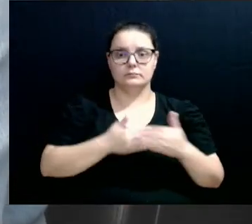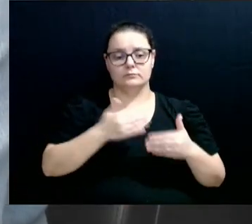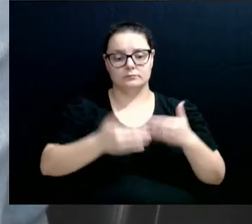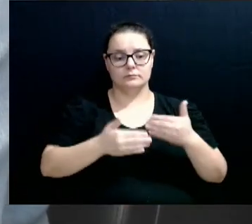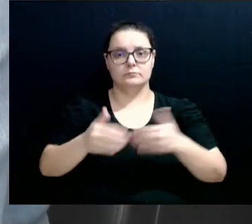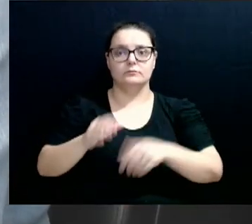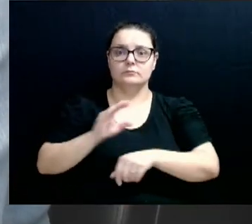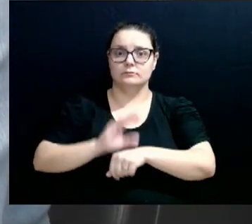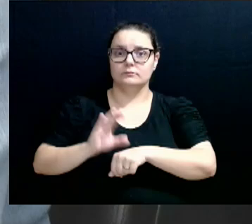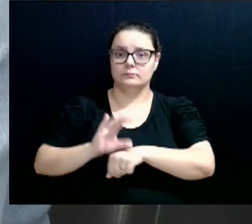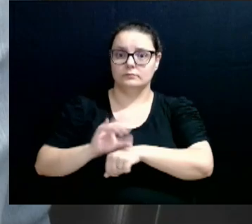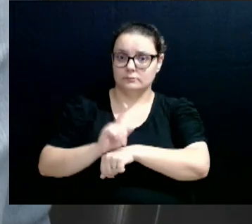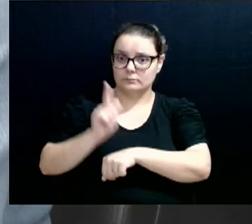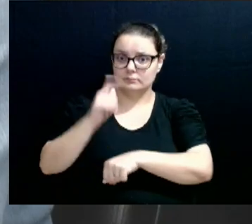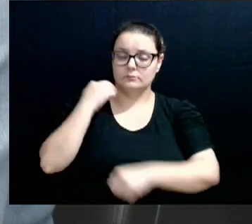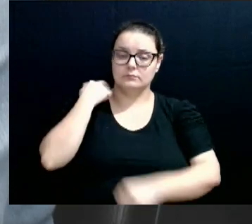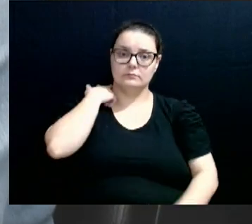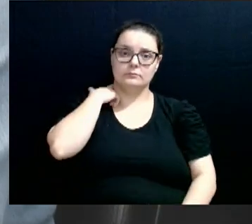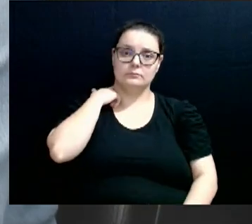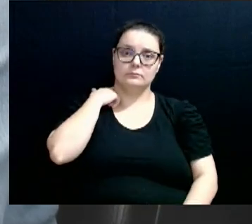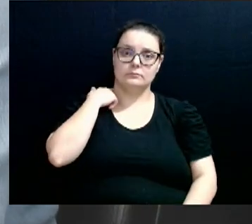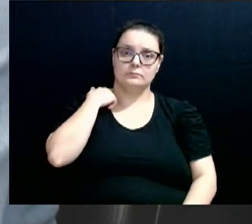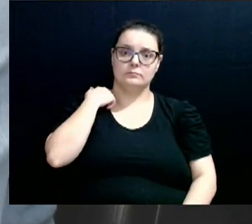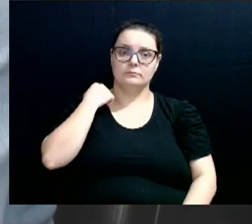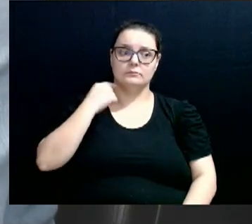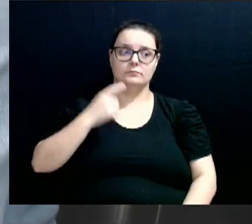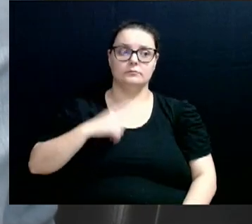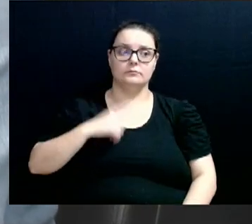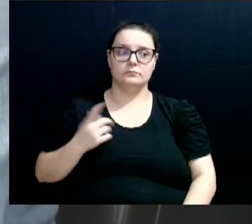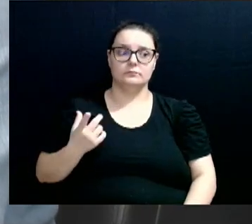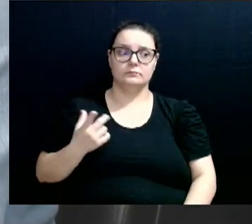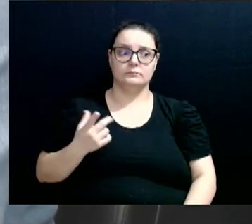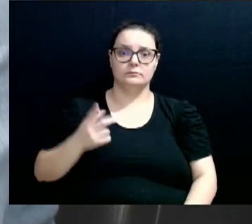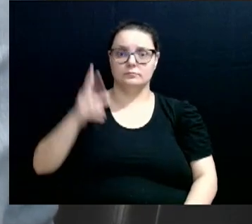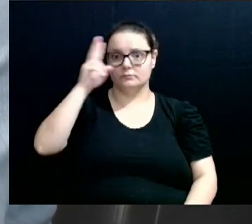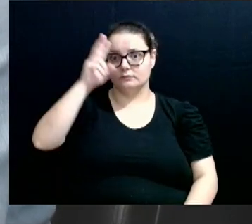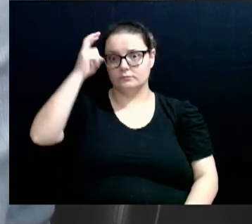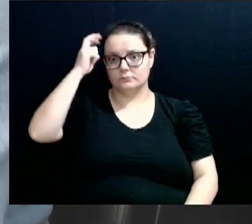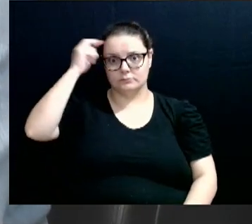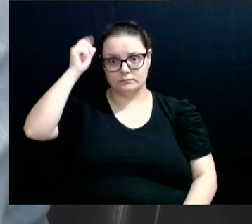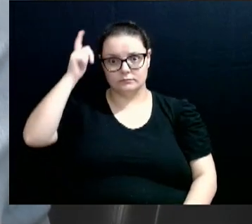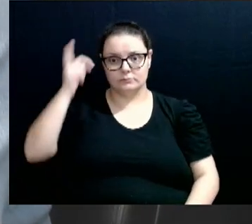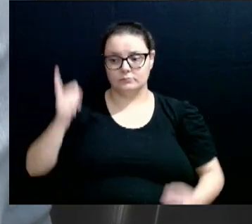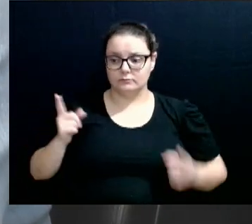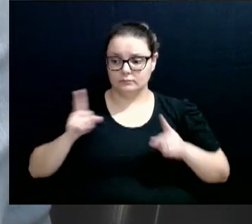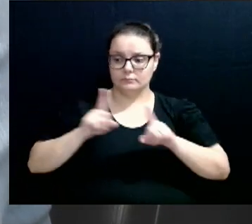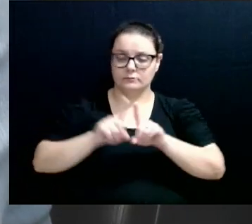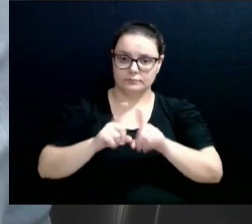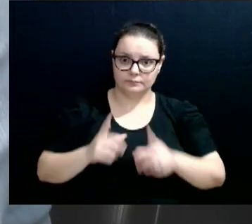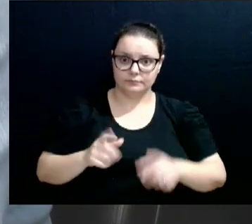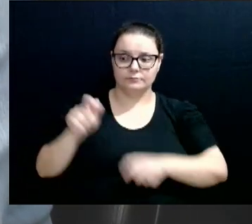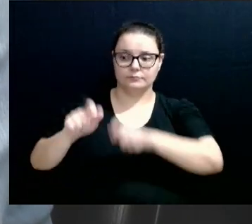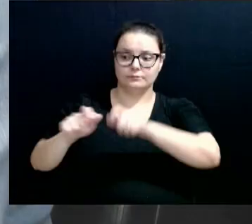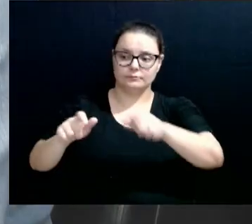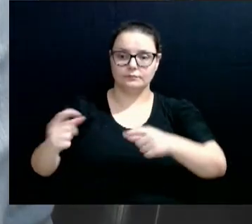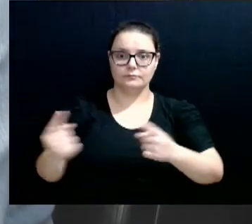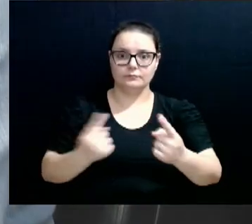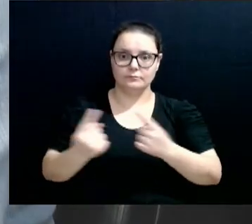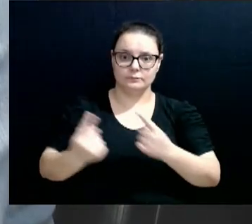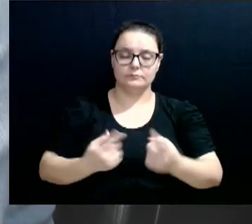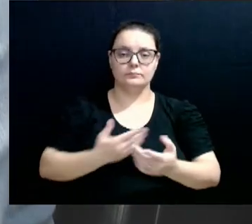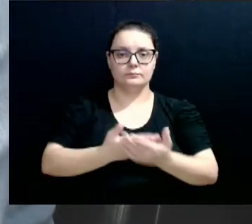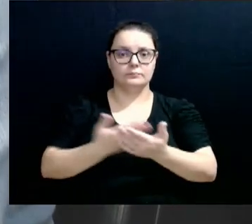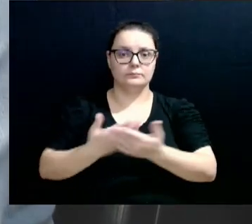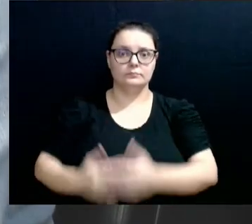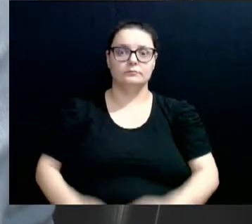mas havia uma proximidade cultural muito grande com essas pessoas. Então, foi uma experiência